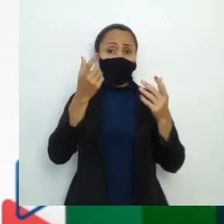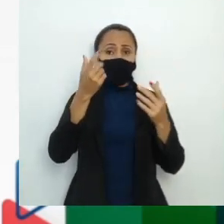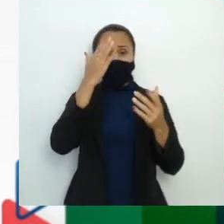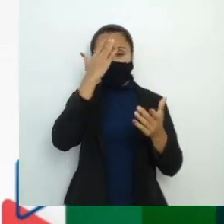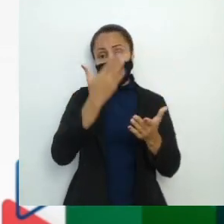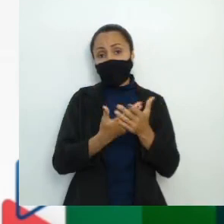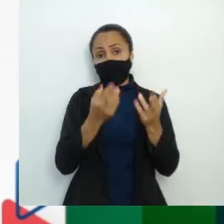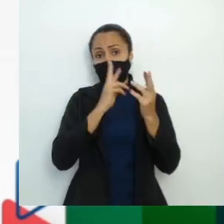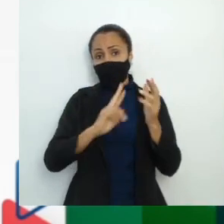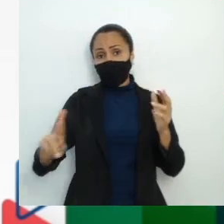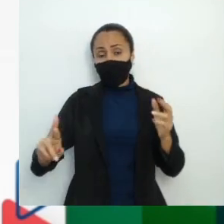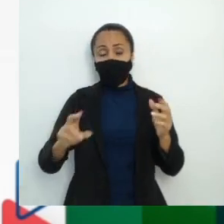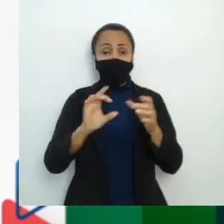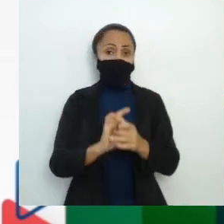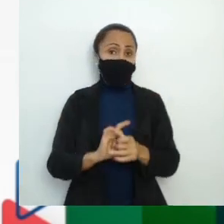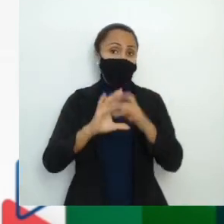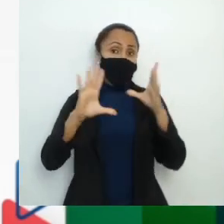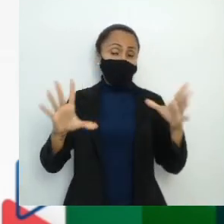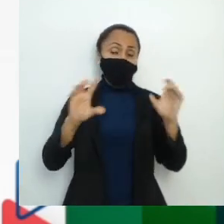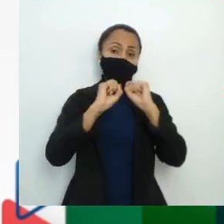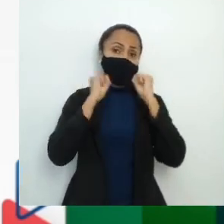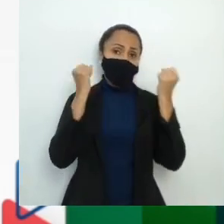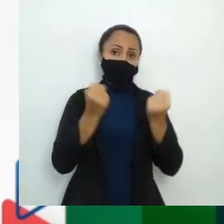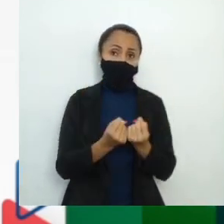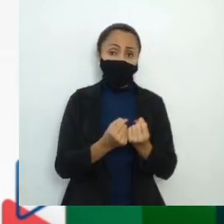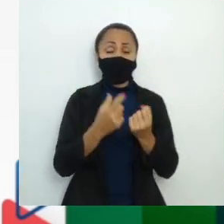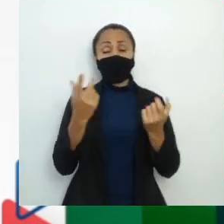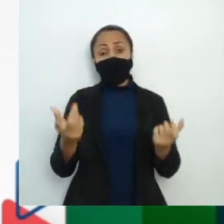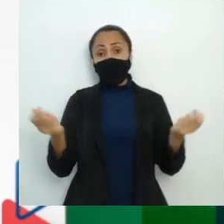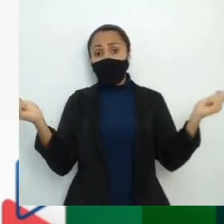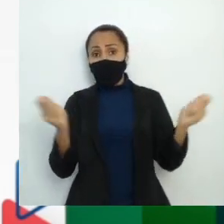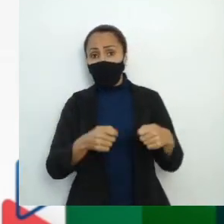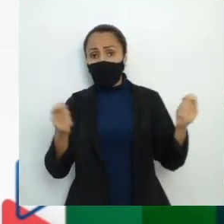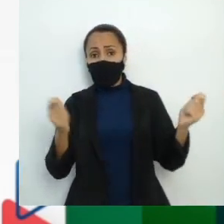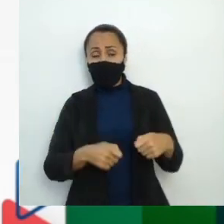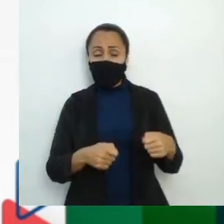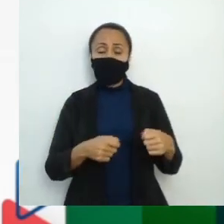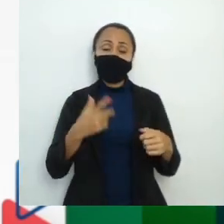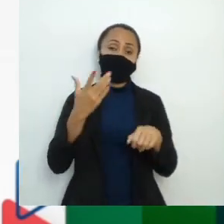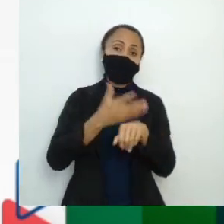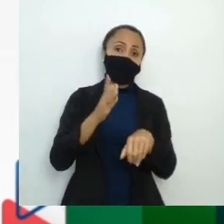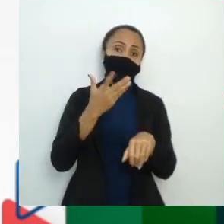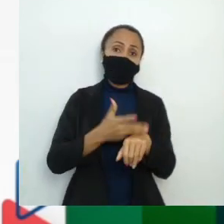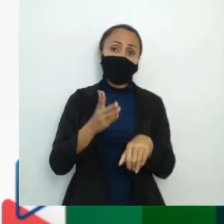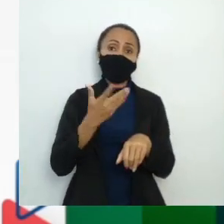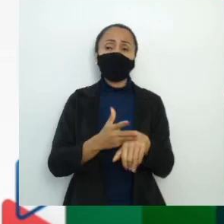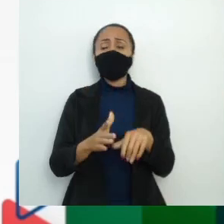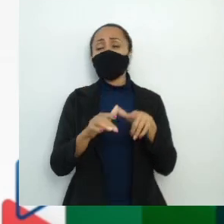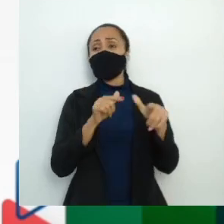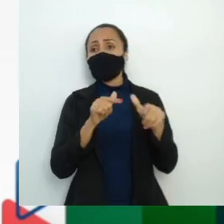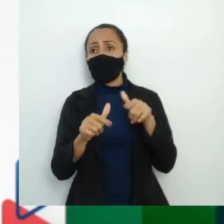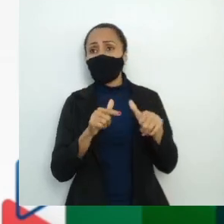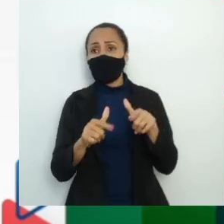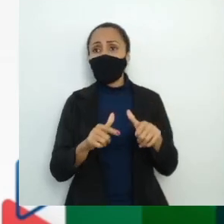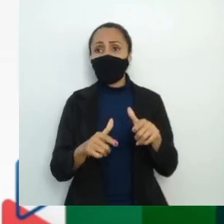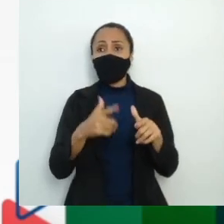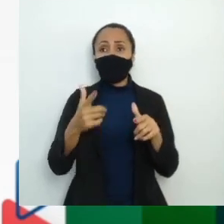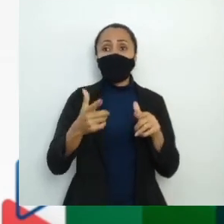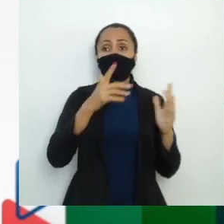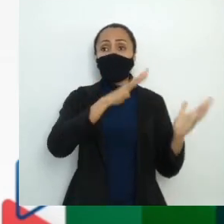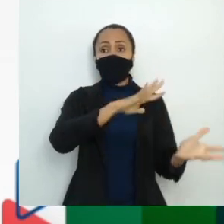A liberdade pessoal e social, que é justamente a possibilidade de fazer, de praticar essa atividade. A universalidade,